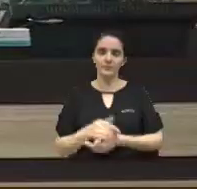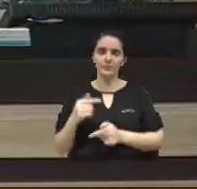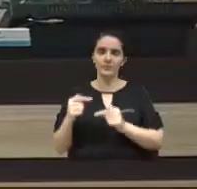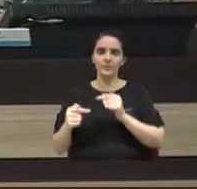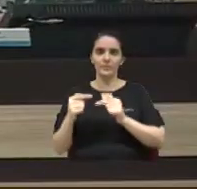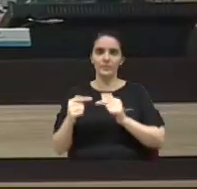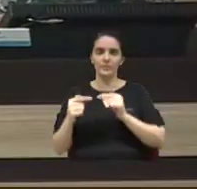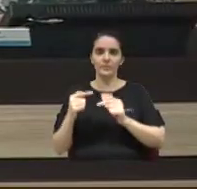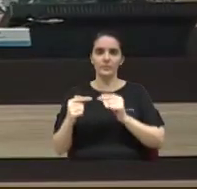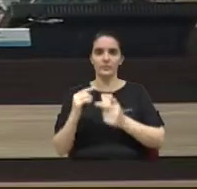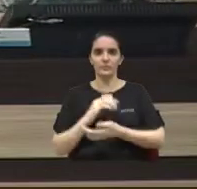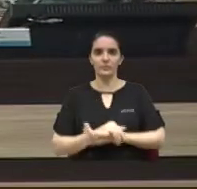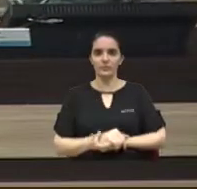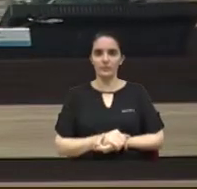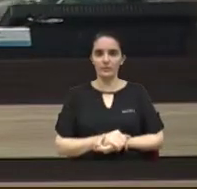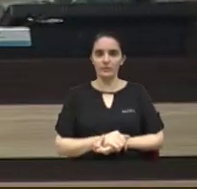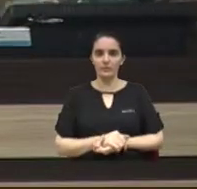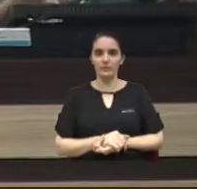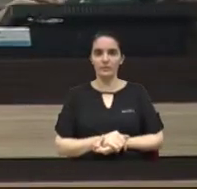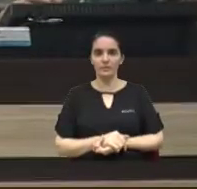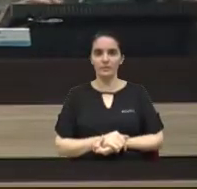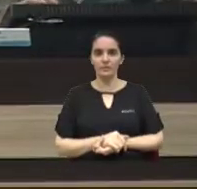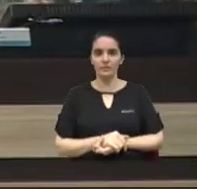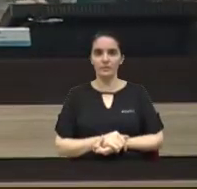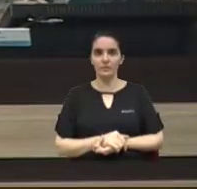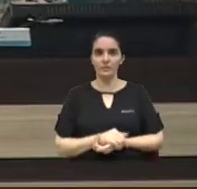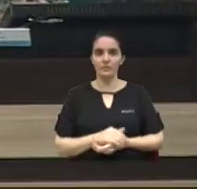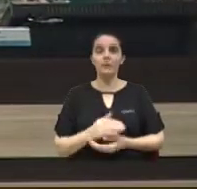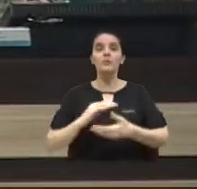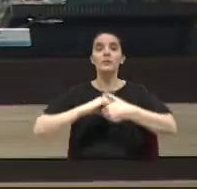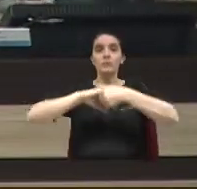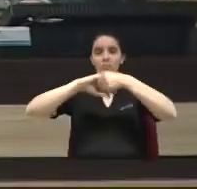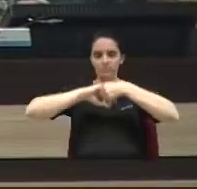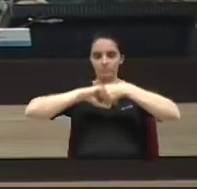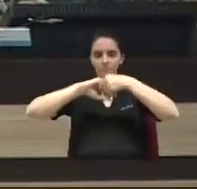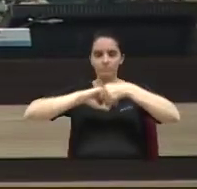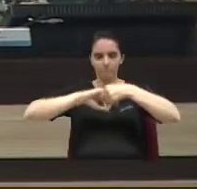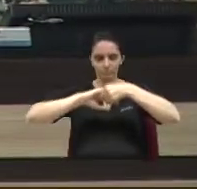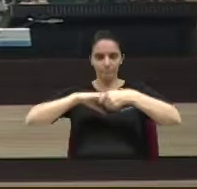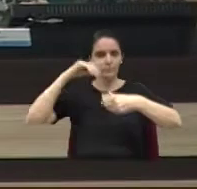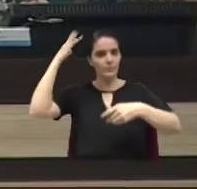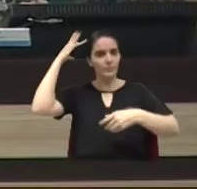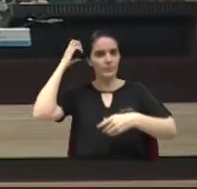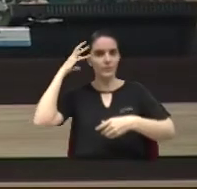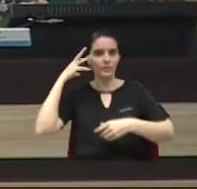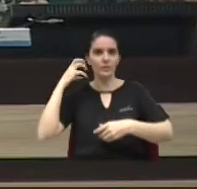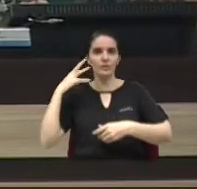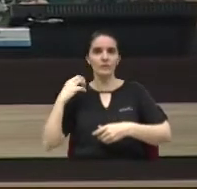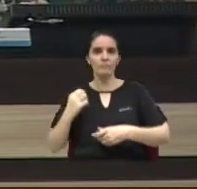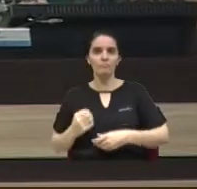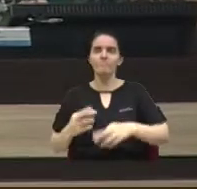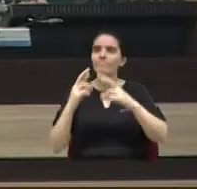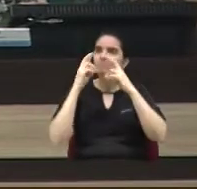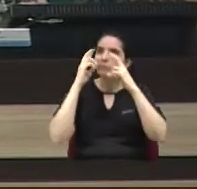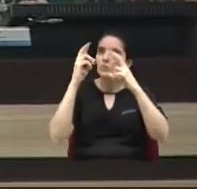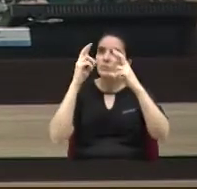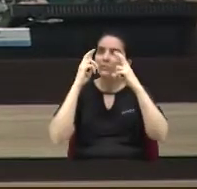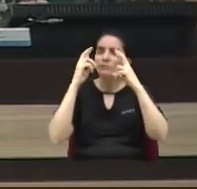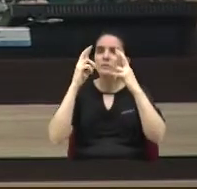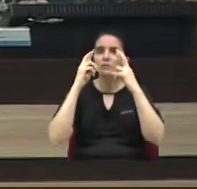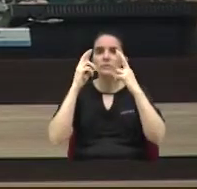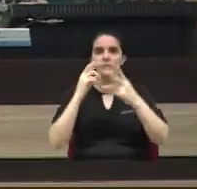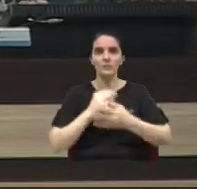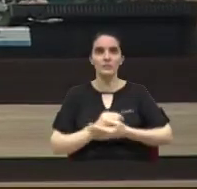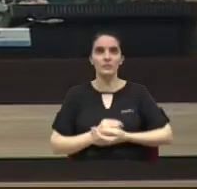discussão. Não havendo, queria parabenizar a Lu, só ficar torcendo também para que não seja